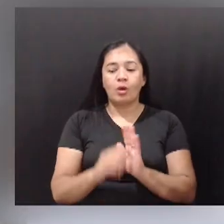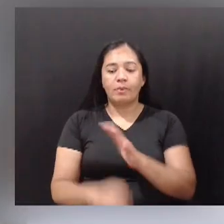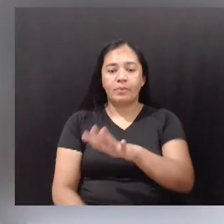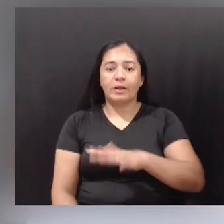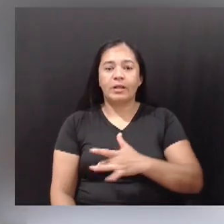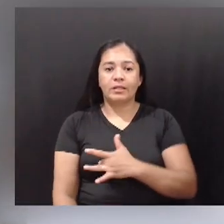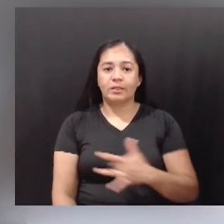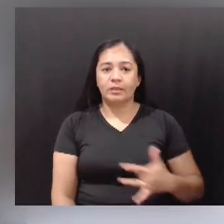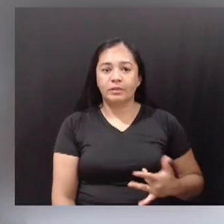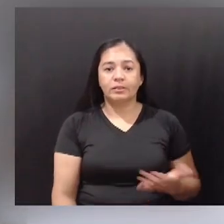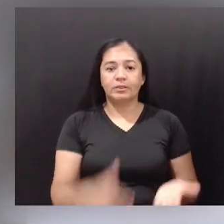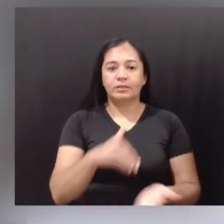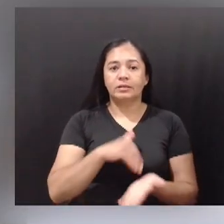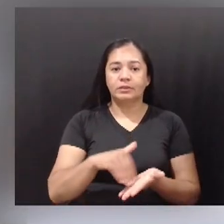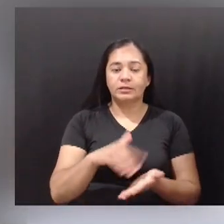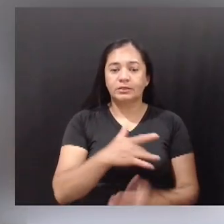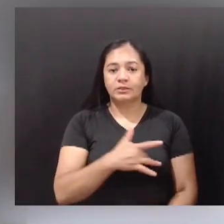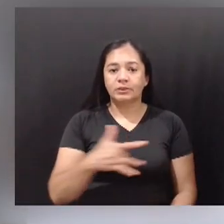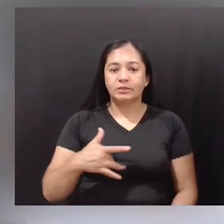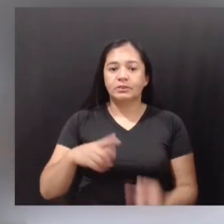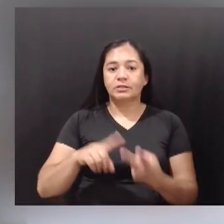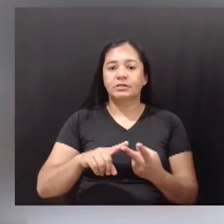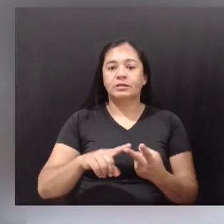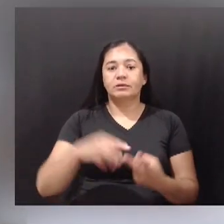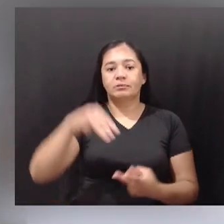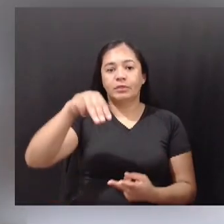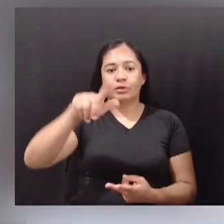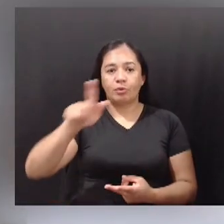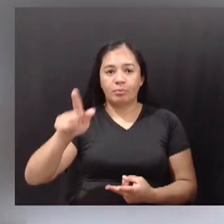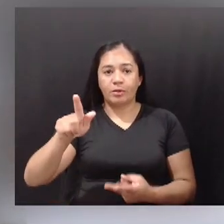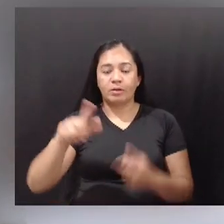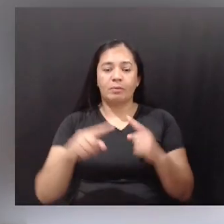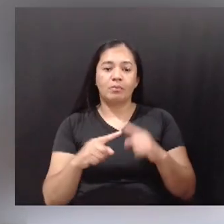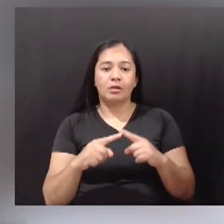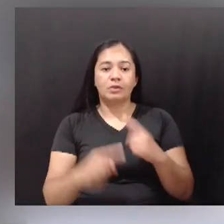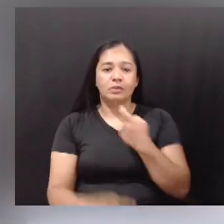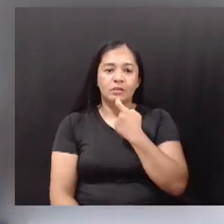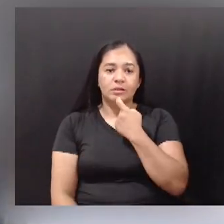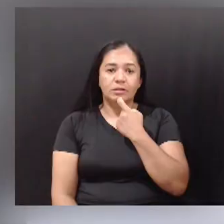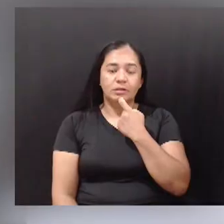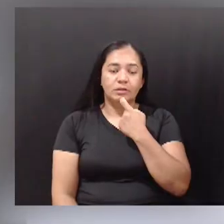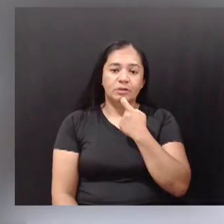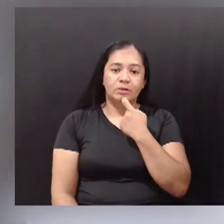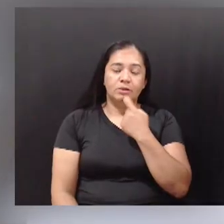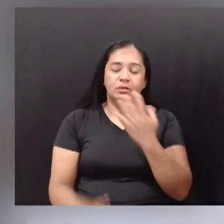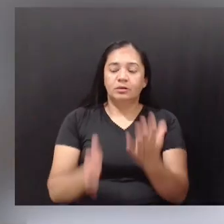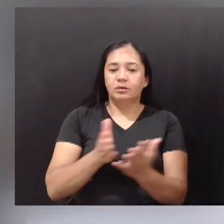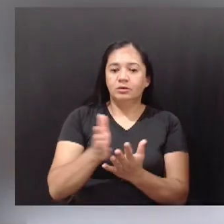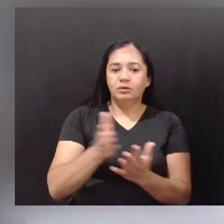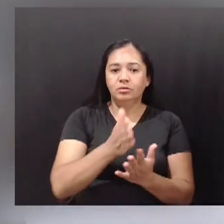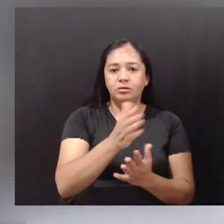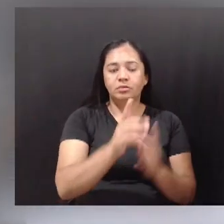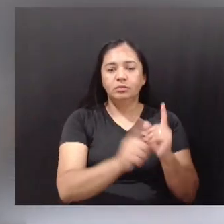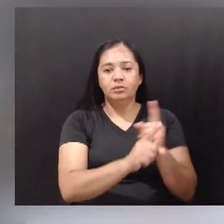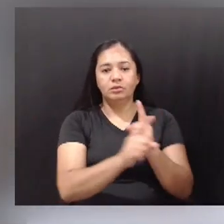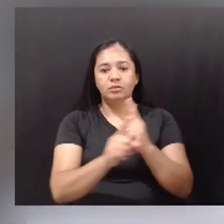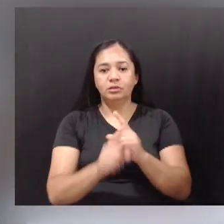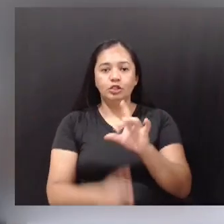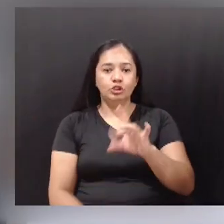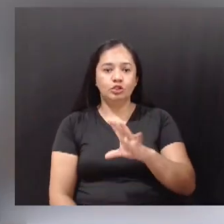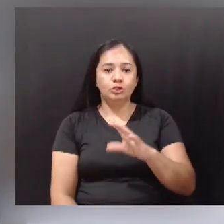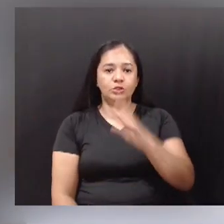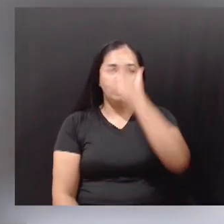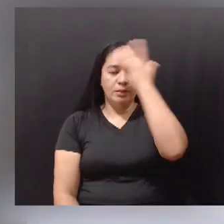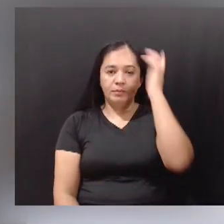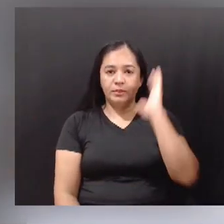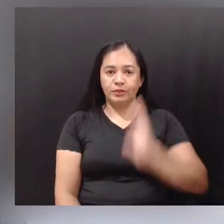Secretaria de Saúde e também a Rede Mário Gatti, porque Campinas ela tem esse viés de atender não só o cidadão campineiro, mas